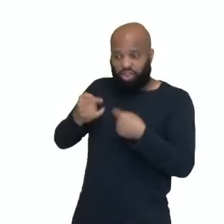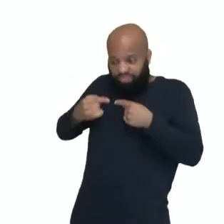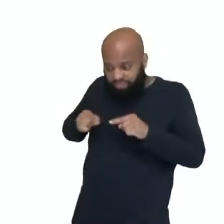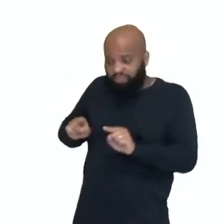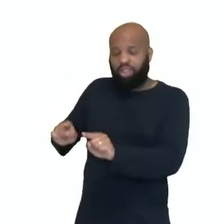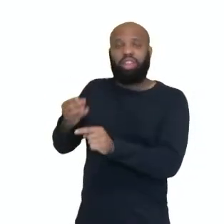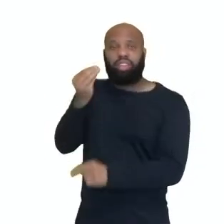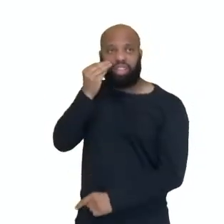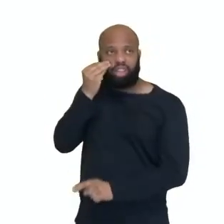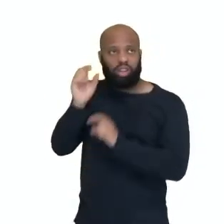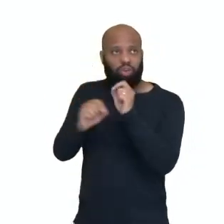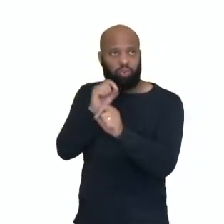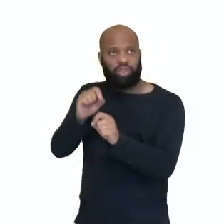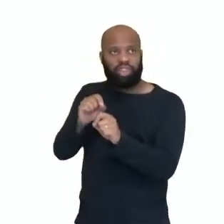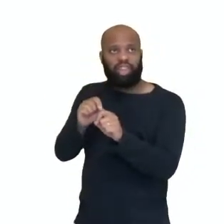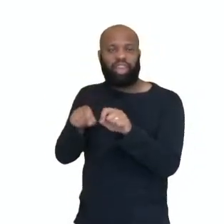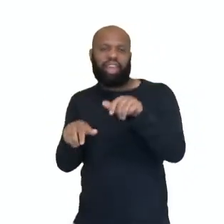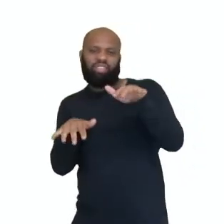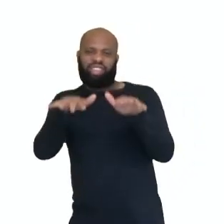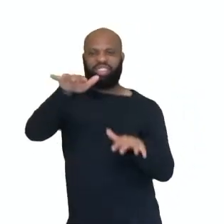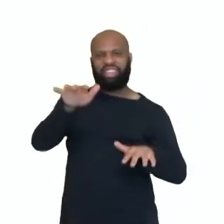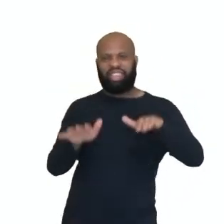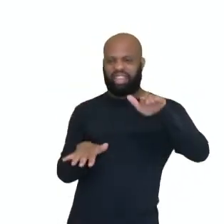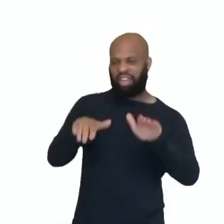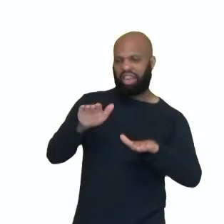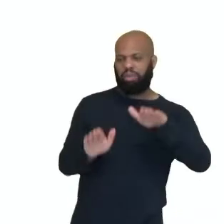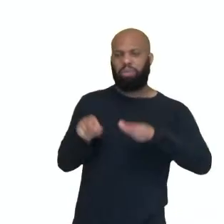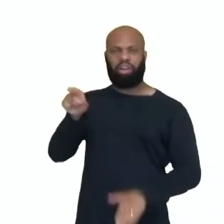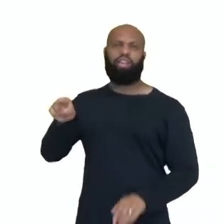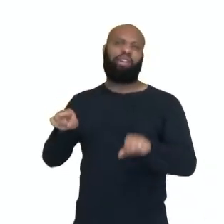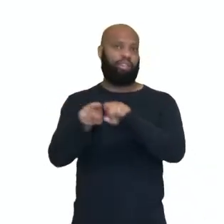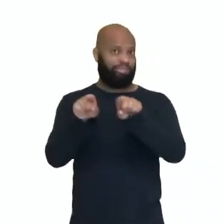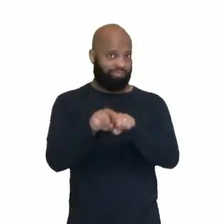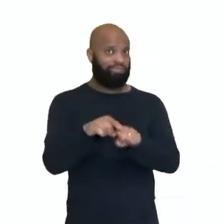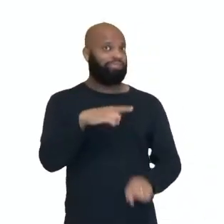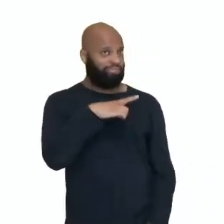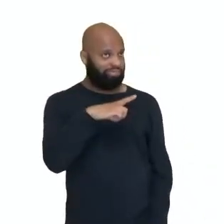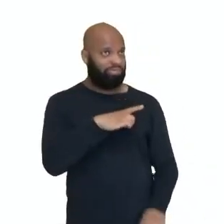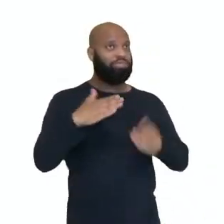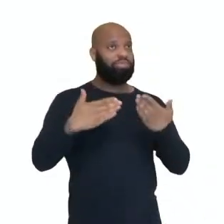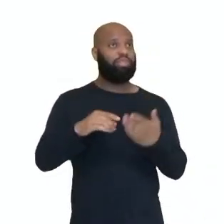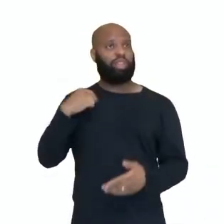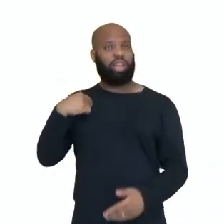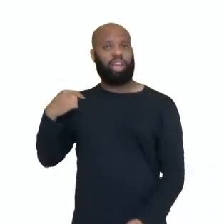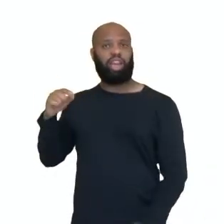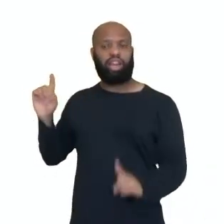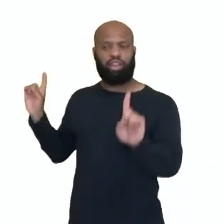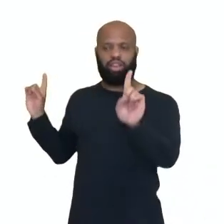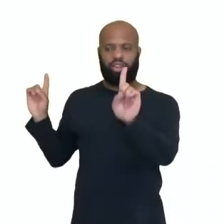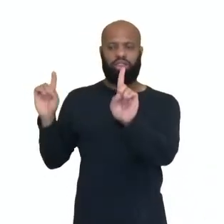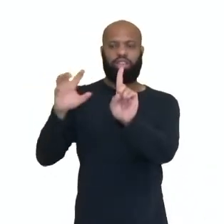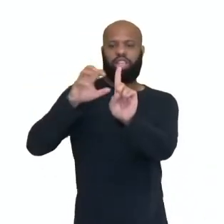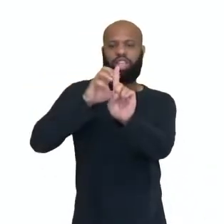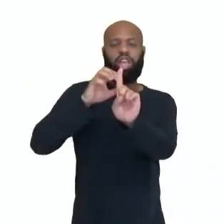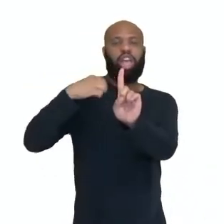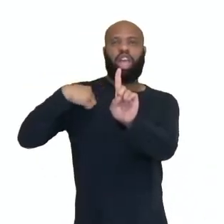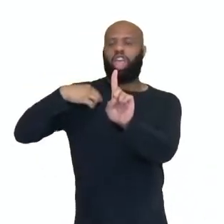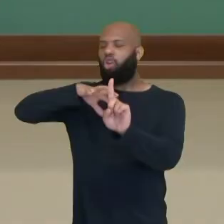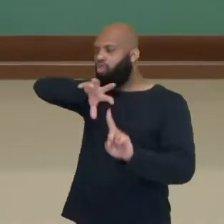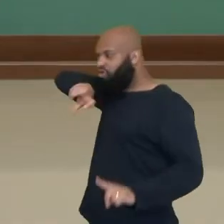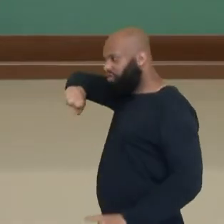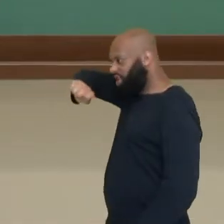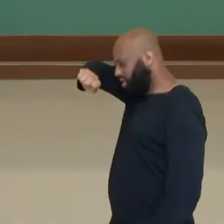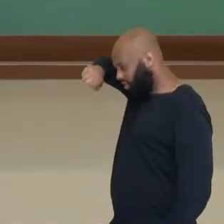para tentar desestruturar, para tentar desequilibrar ele ali. Então, ele vem nesse ataque contra o meu